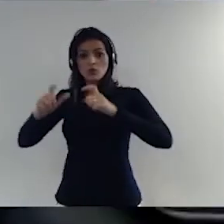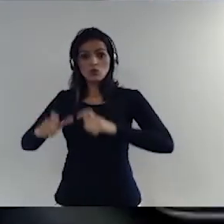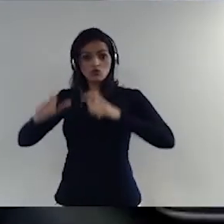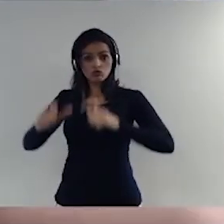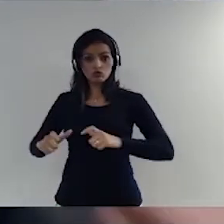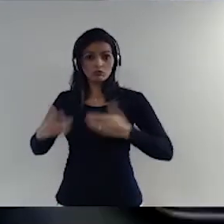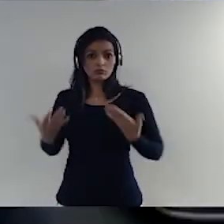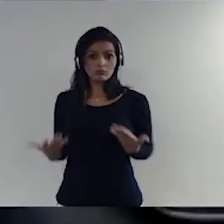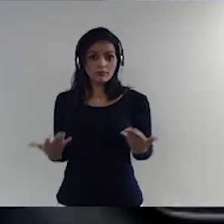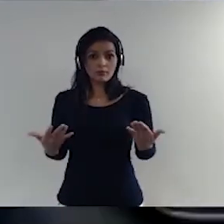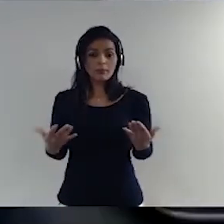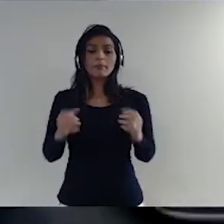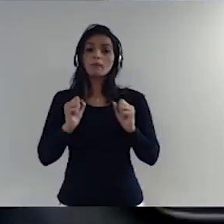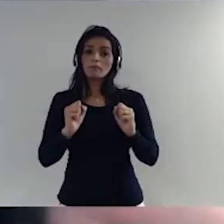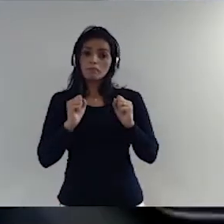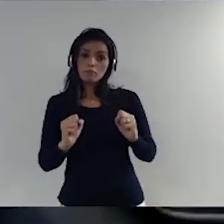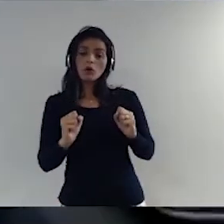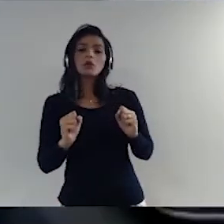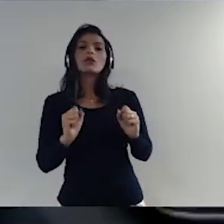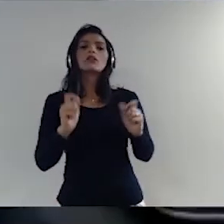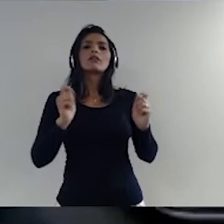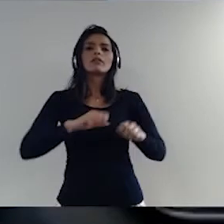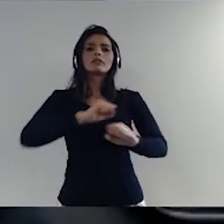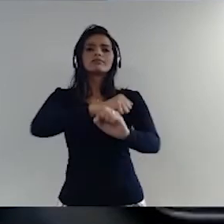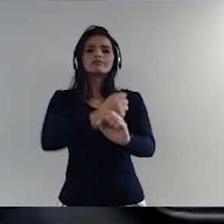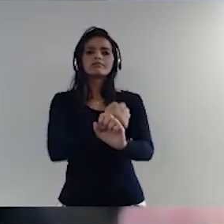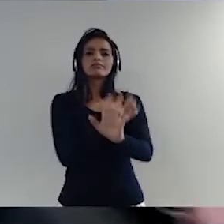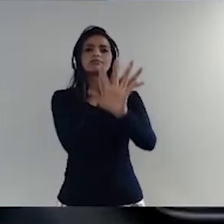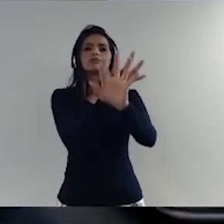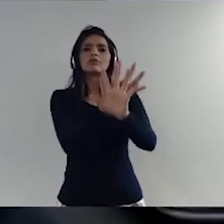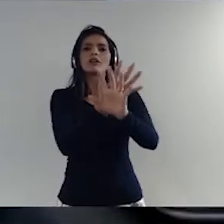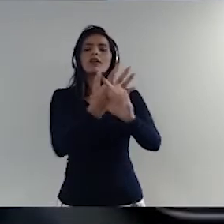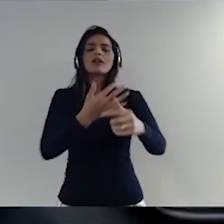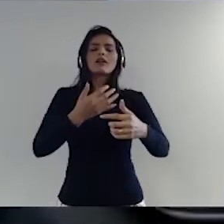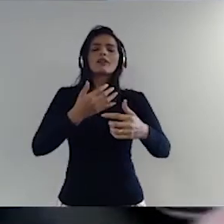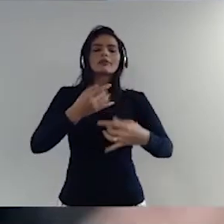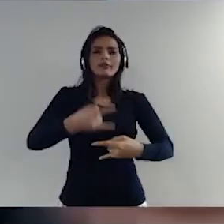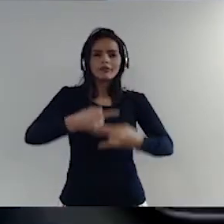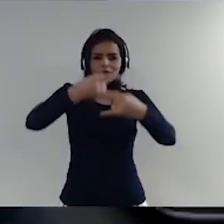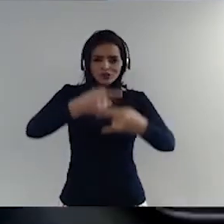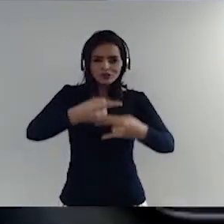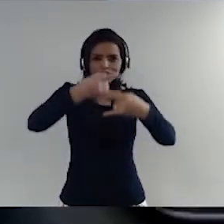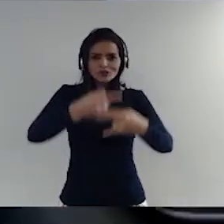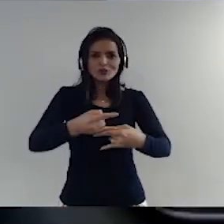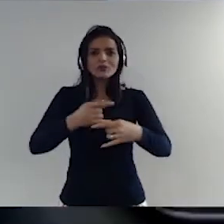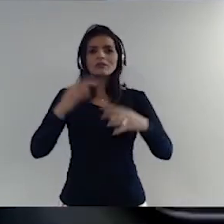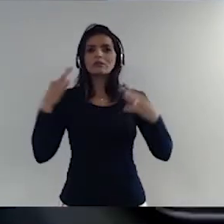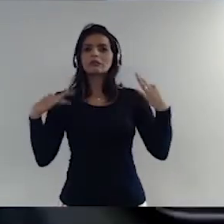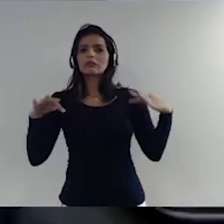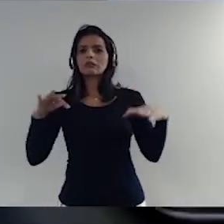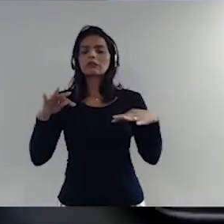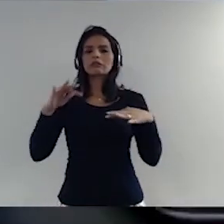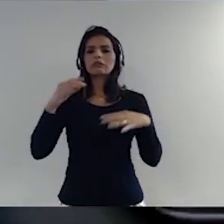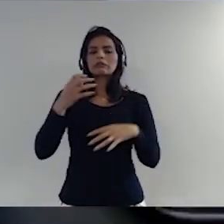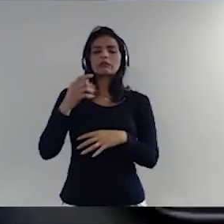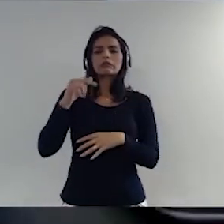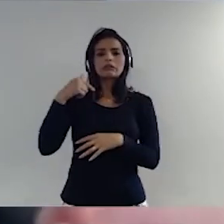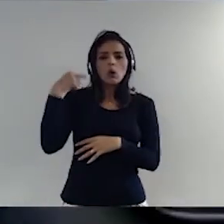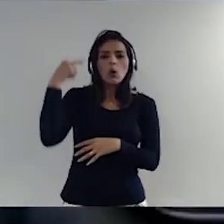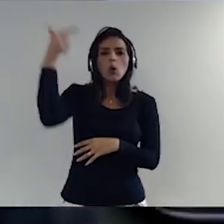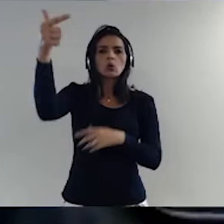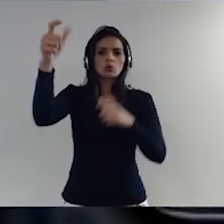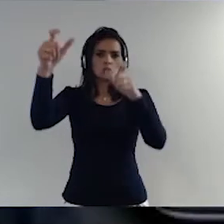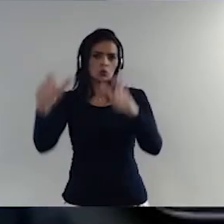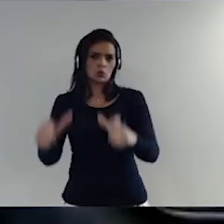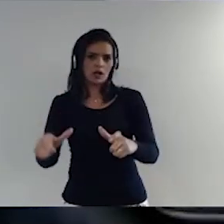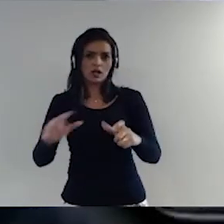se fala na possibilidade do uso da videoconferência para ouvir uma testemunha em outra localidade que não a sede